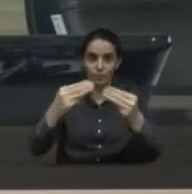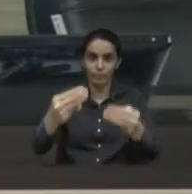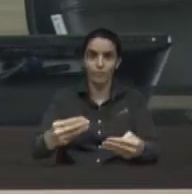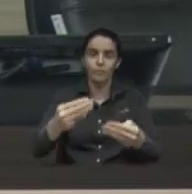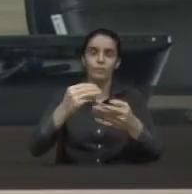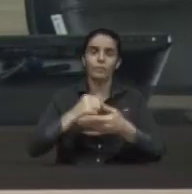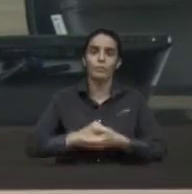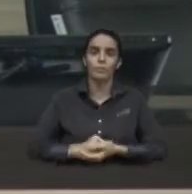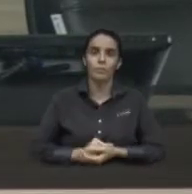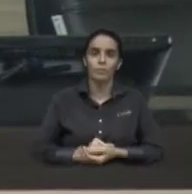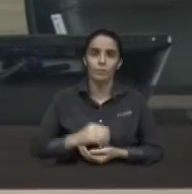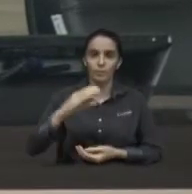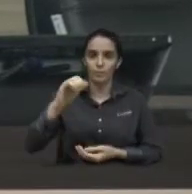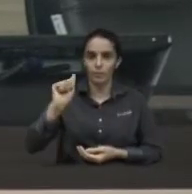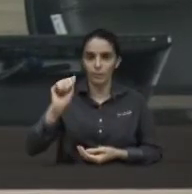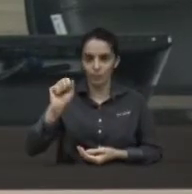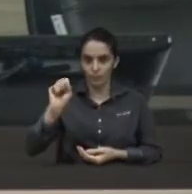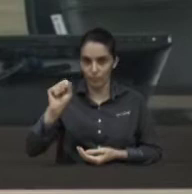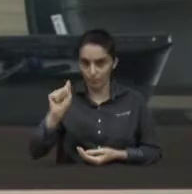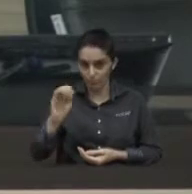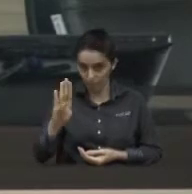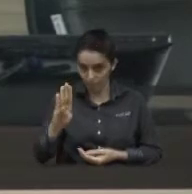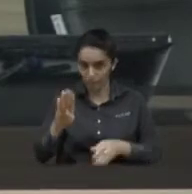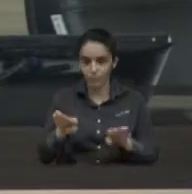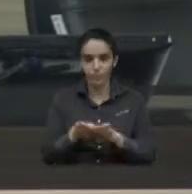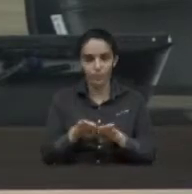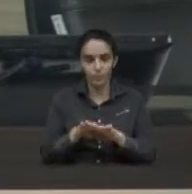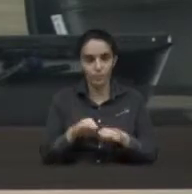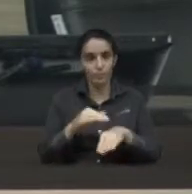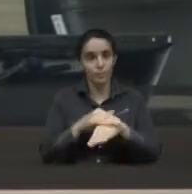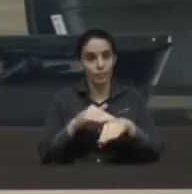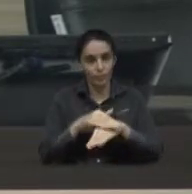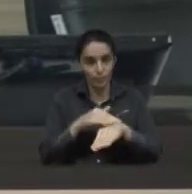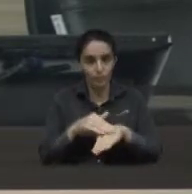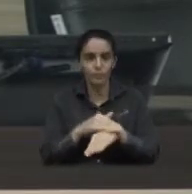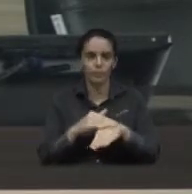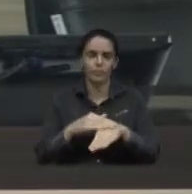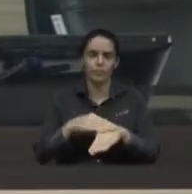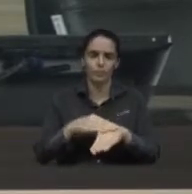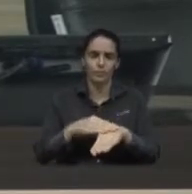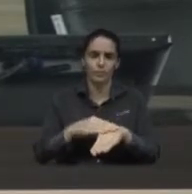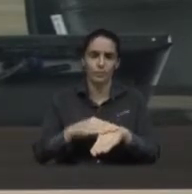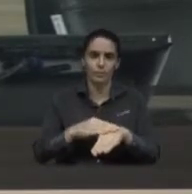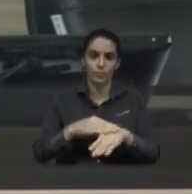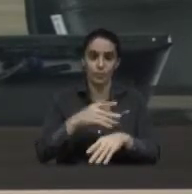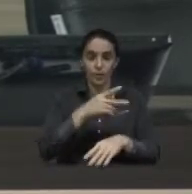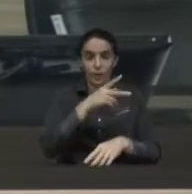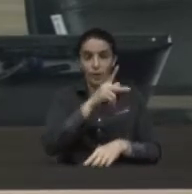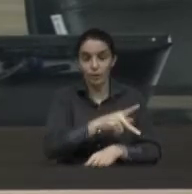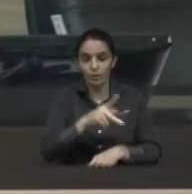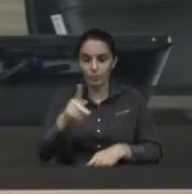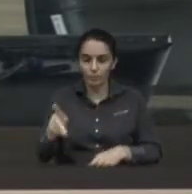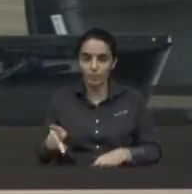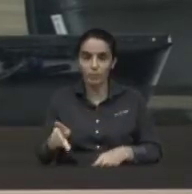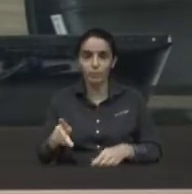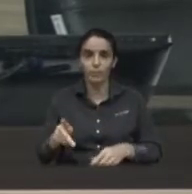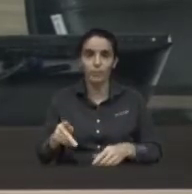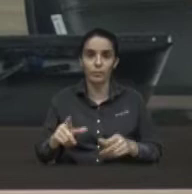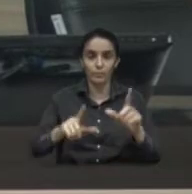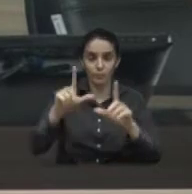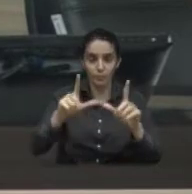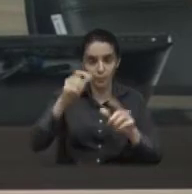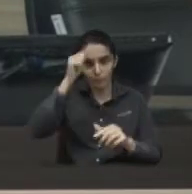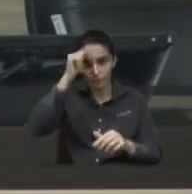Anchieta conversar com o presidente da Fundação Padre Anchieta, buscando uma solução. Hoje, quem